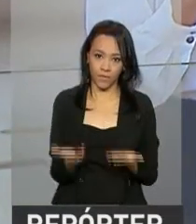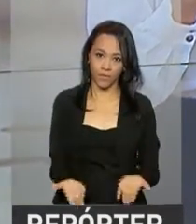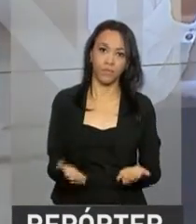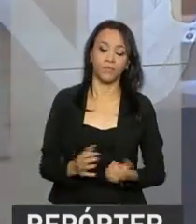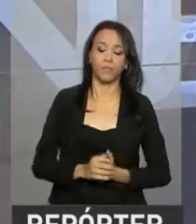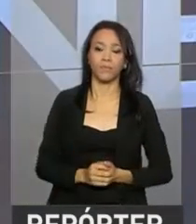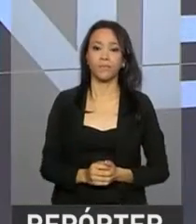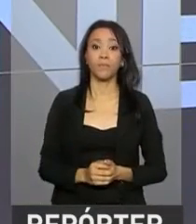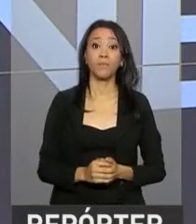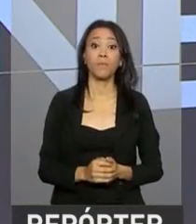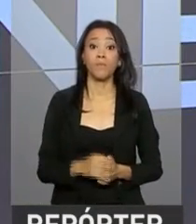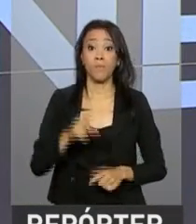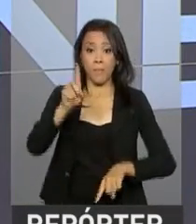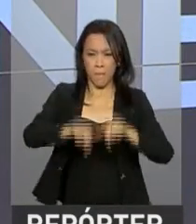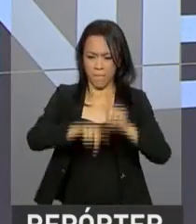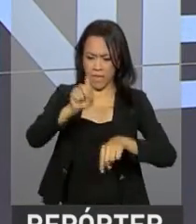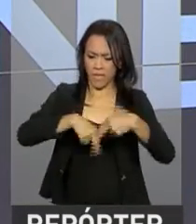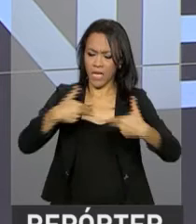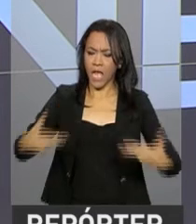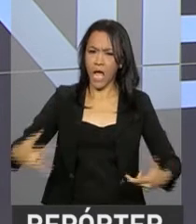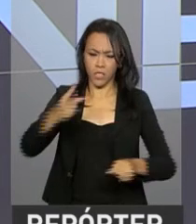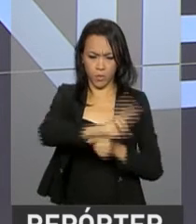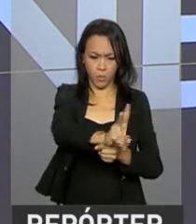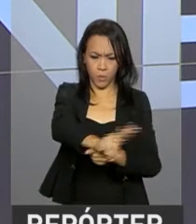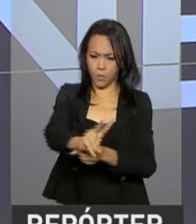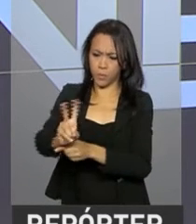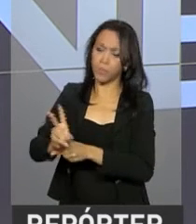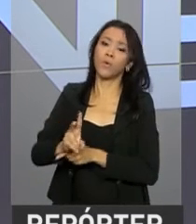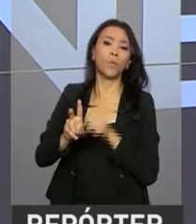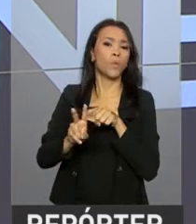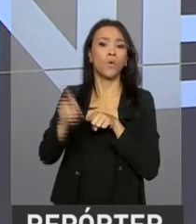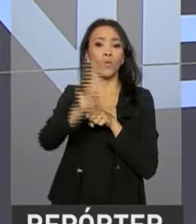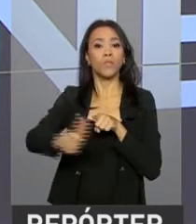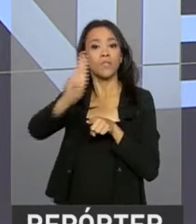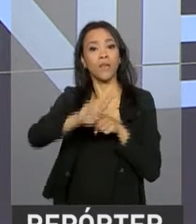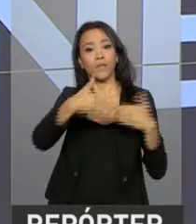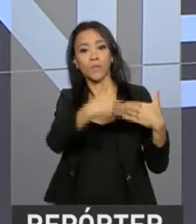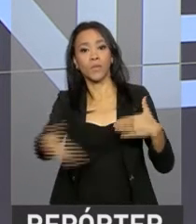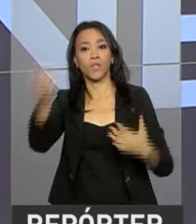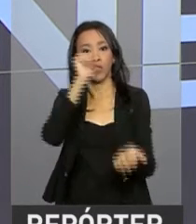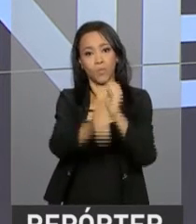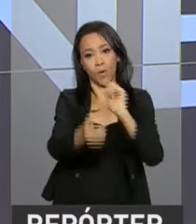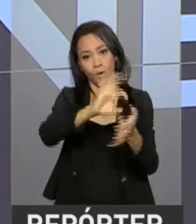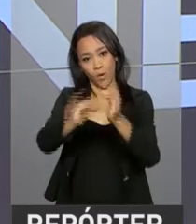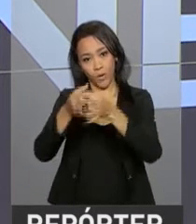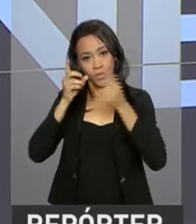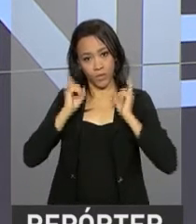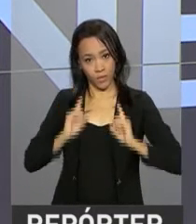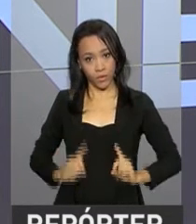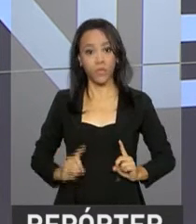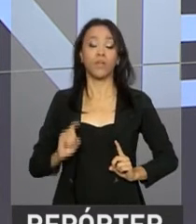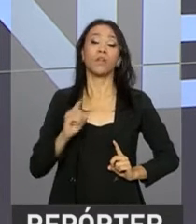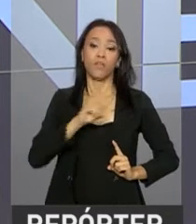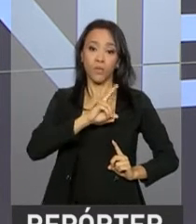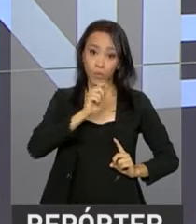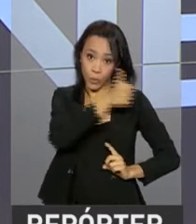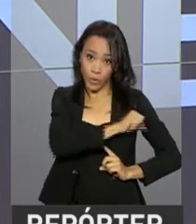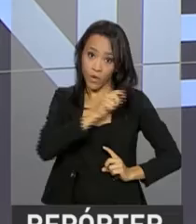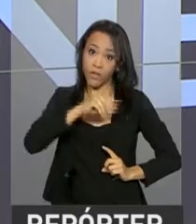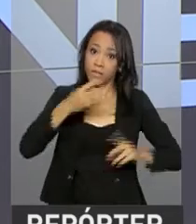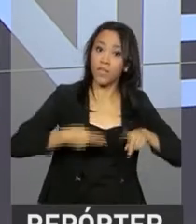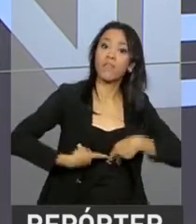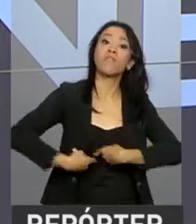vivo. Os equipamentos de inspeção eletrônica usados durante os Jogos Olímpicos e Paralímpicos do Rio vão ser enviados